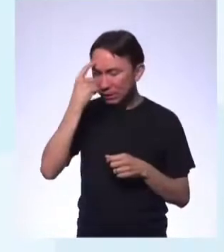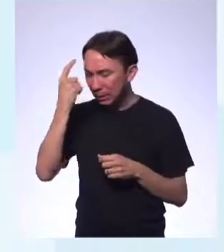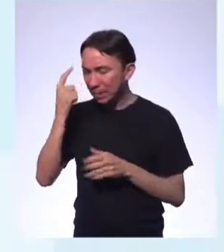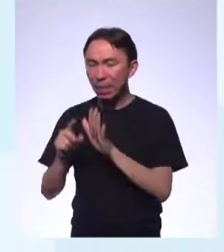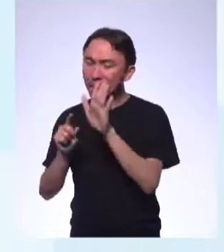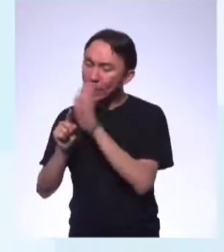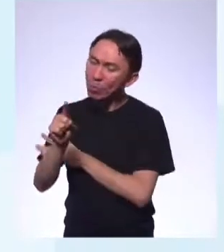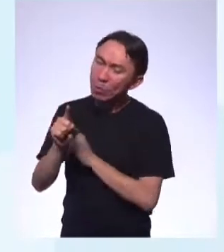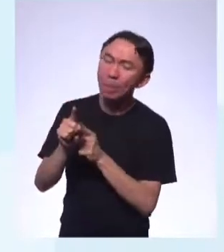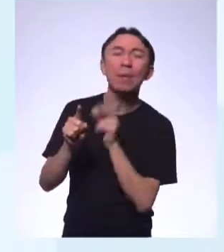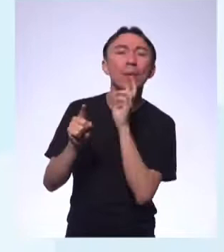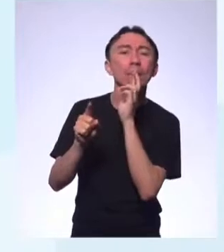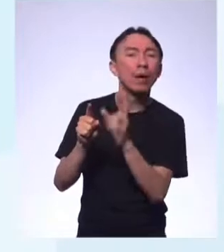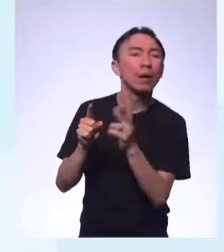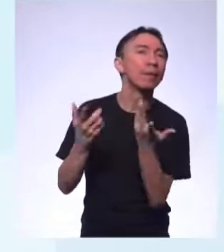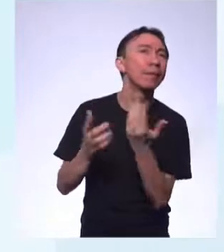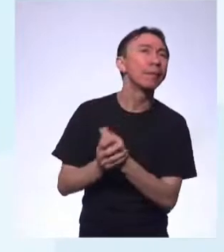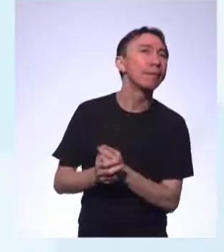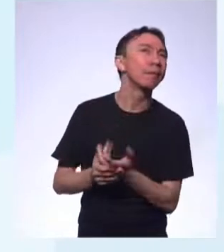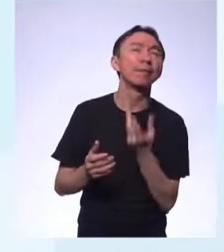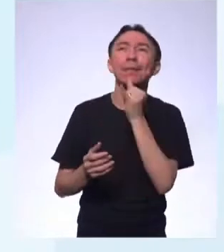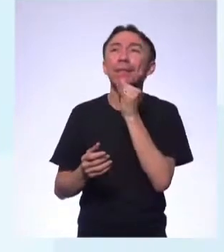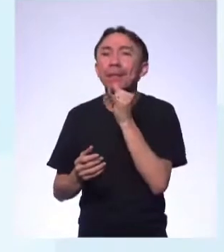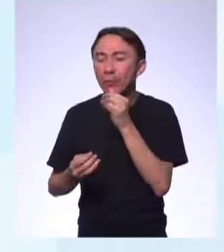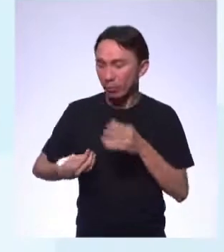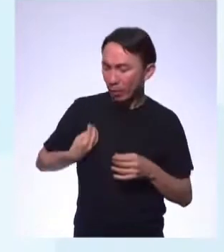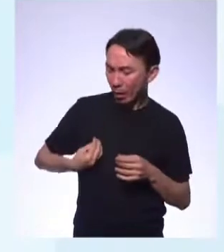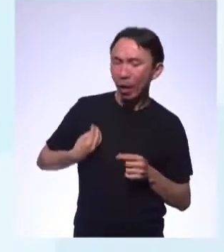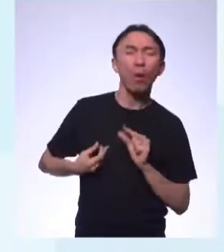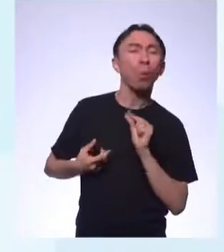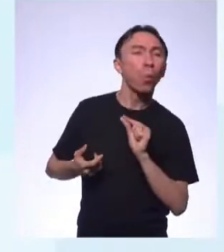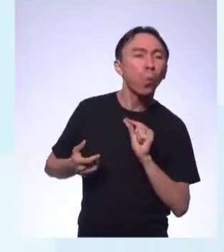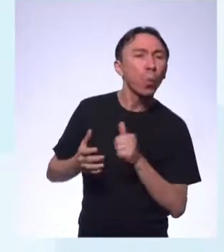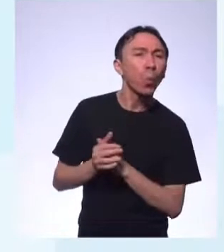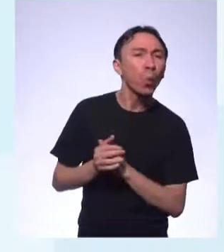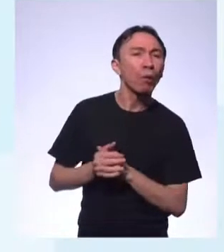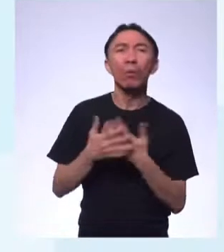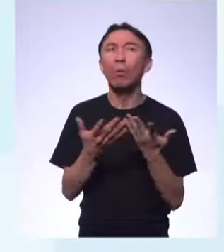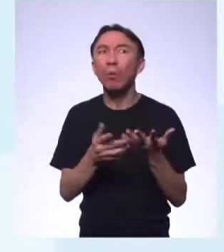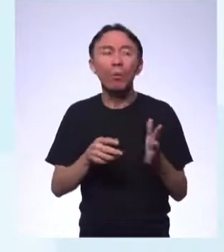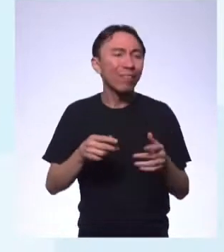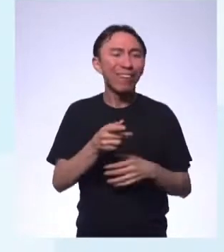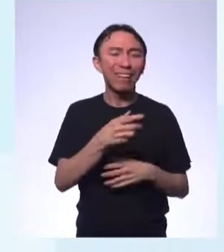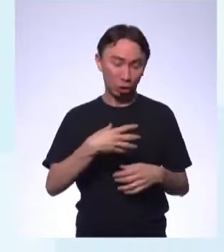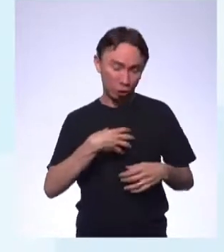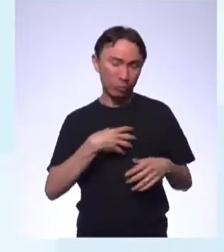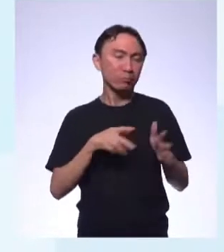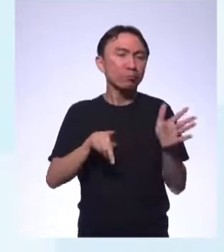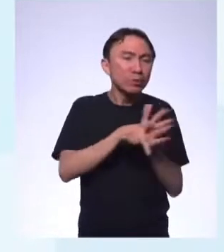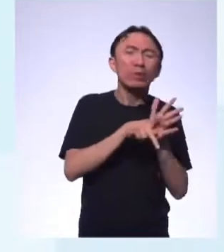respondida. Por exemplo, o que é a vida? Ou como que é a sensação de pertencimento, tá?